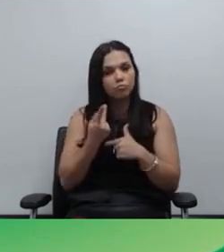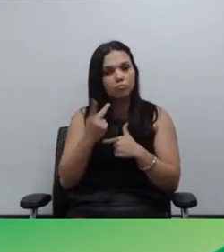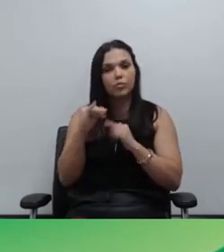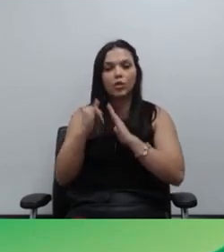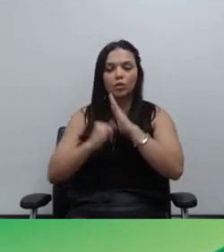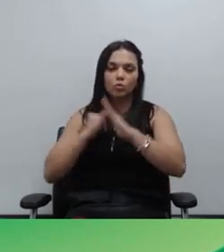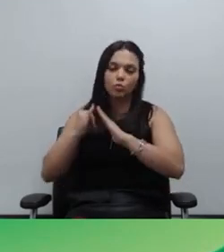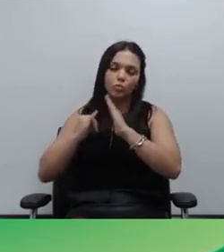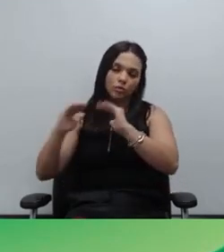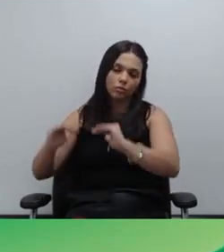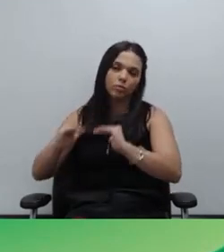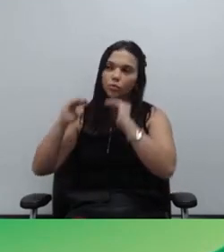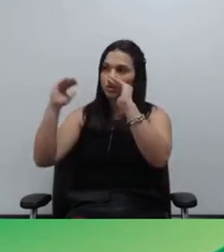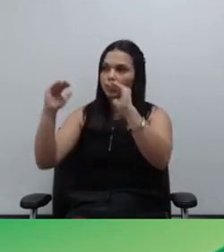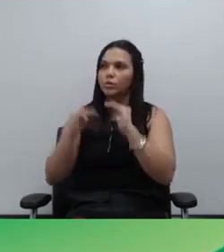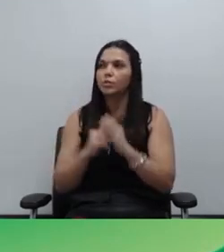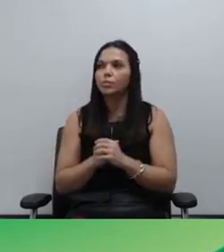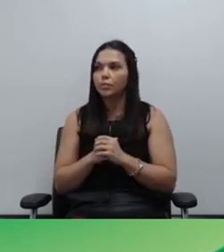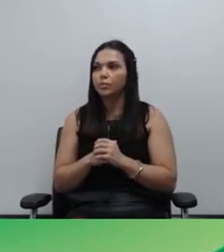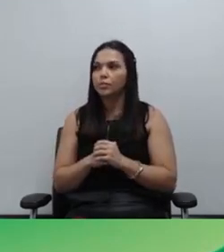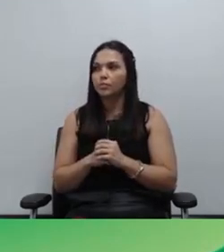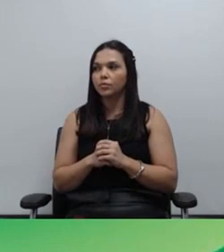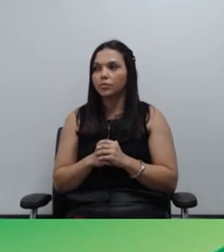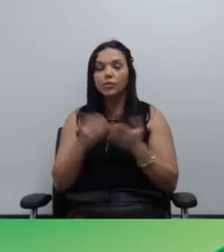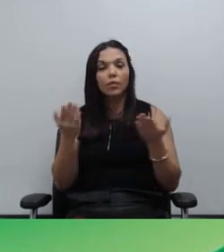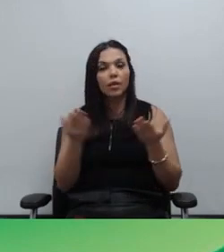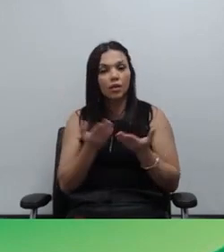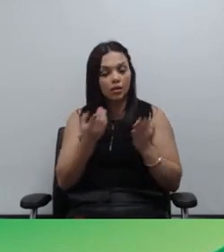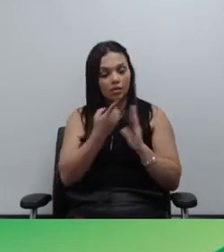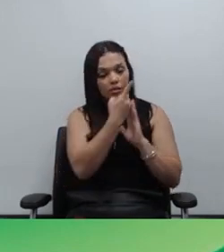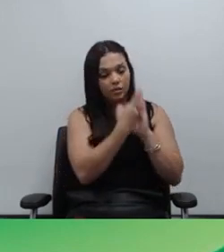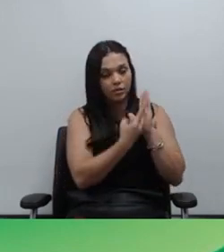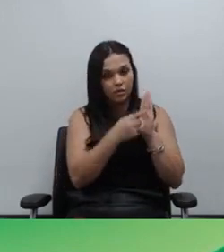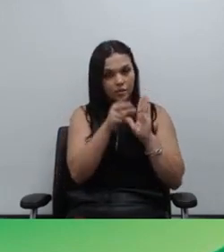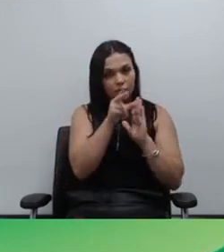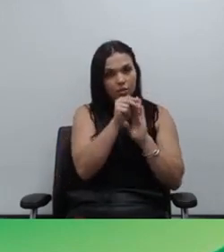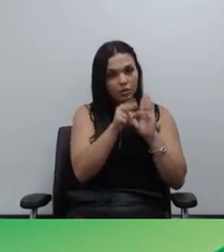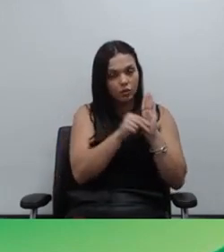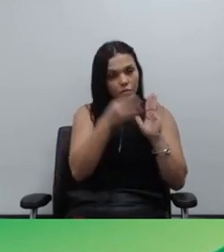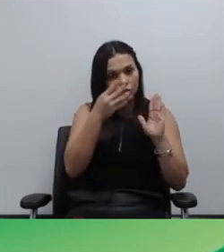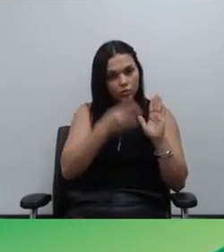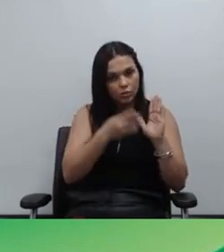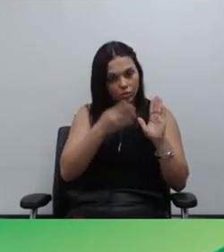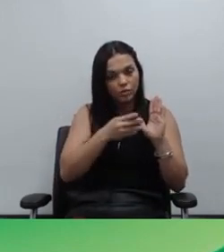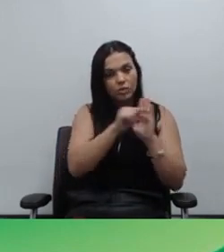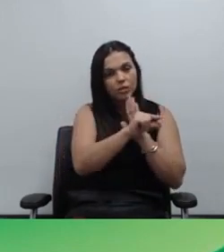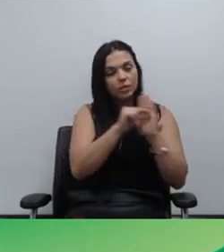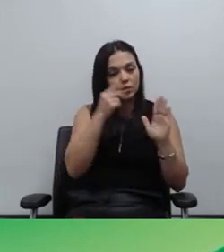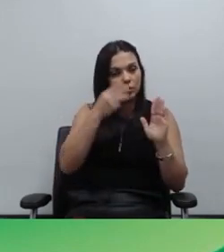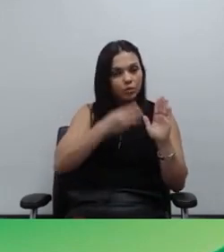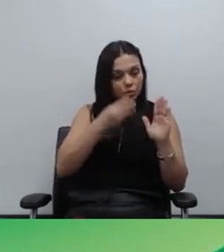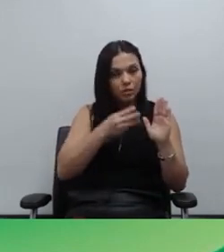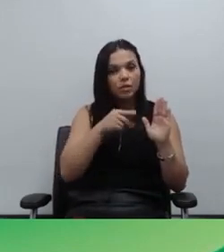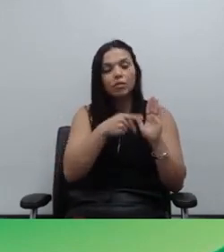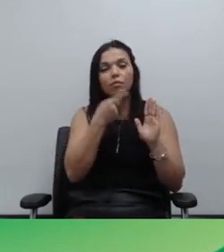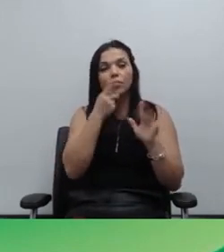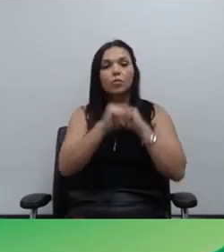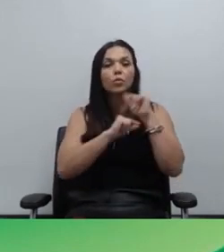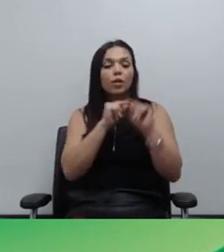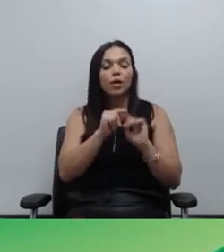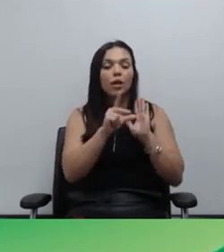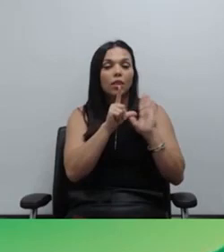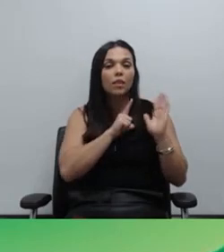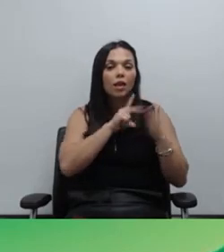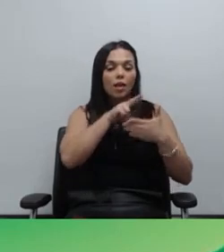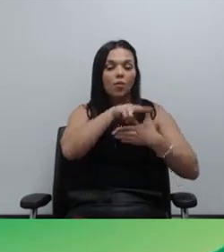ensino. A declaração prevista no artigo 4º, inciso 3º da deliberação referida, seguirá anexada